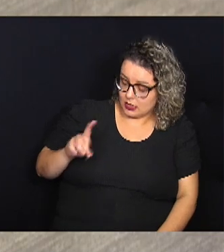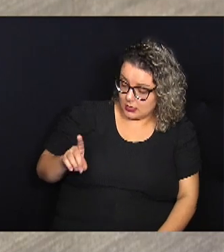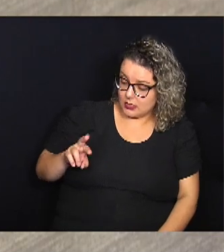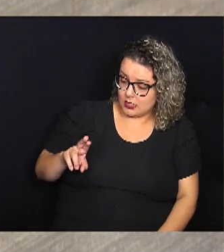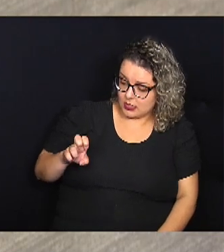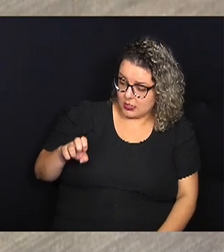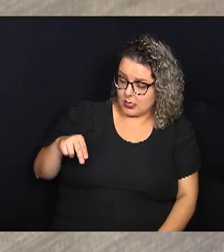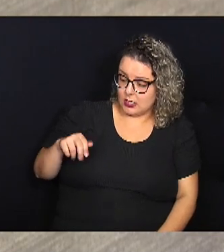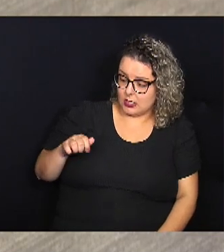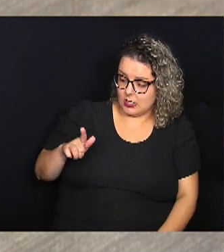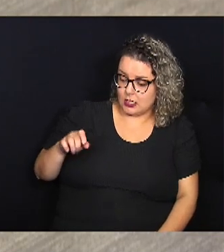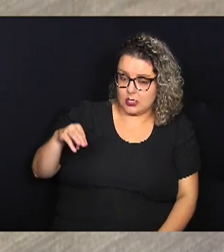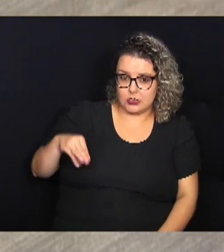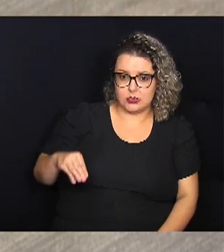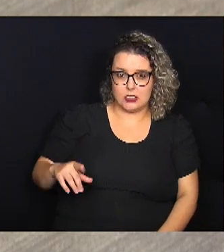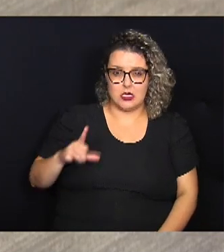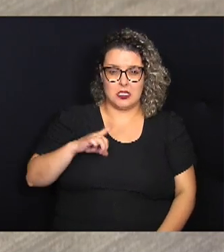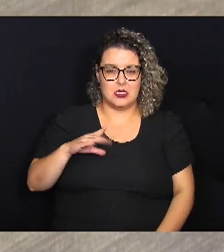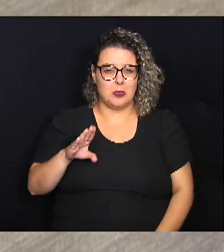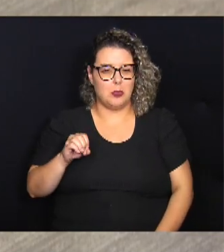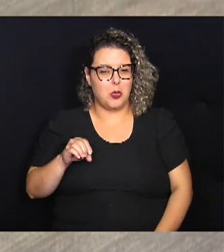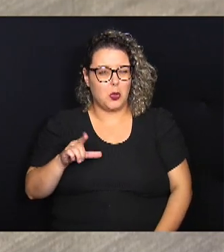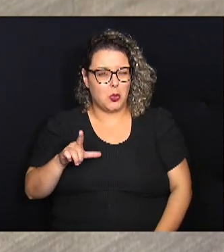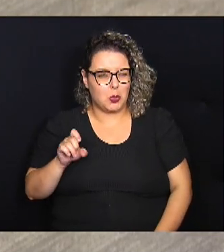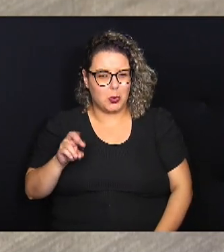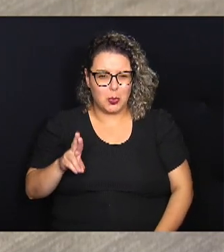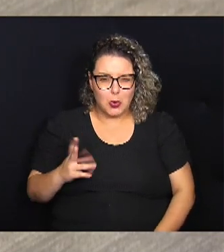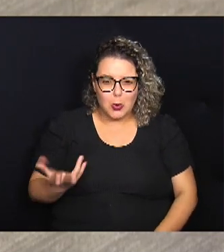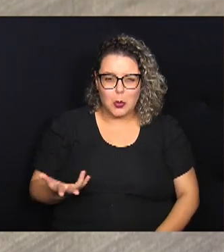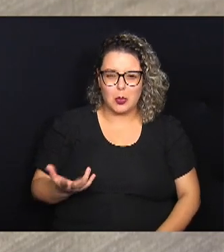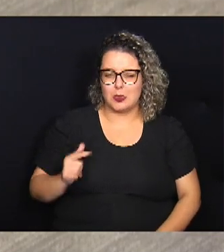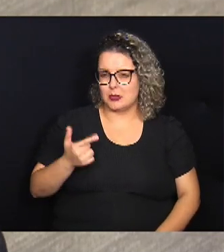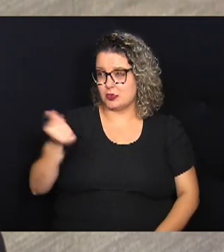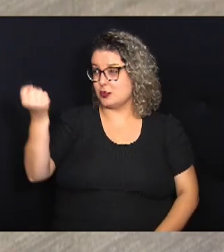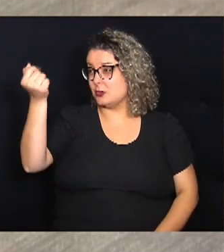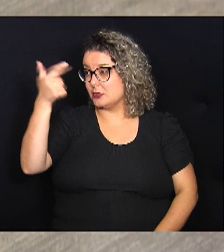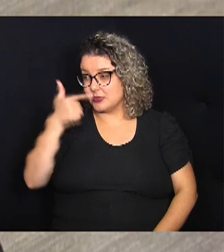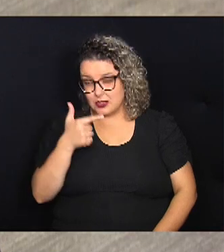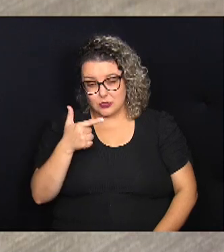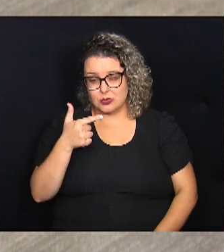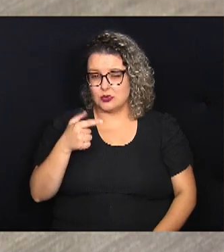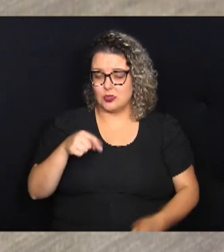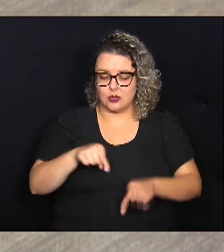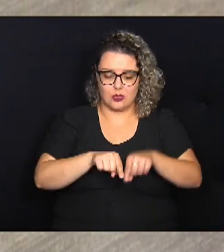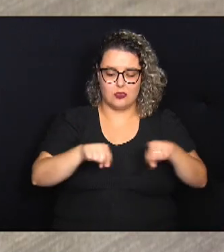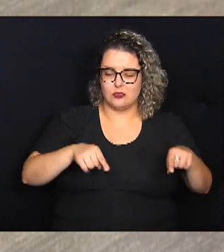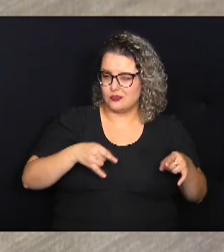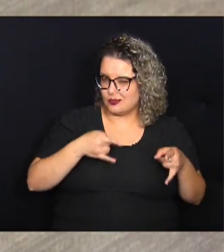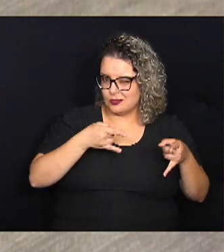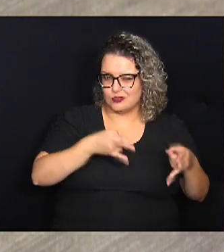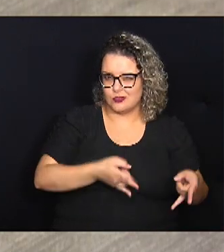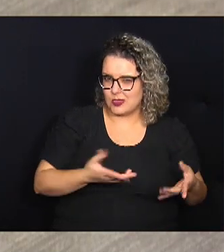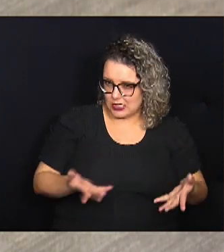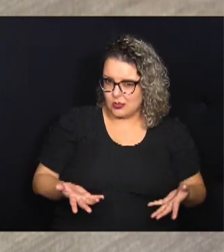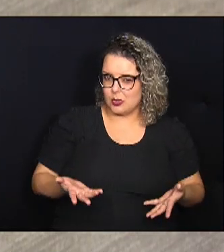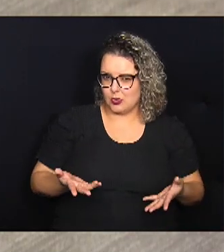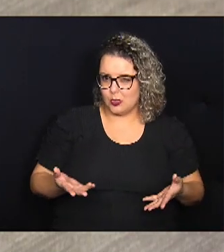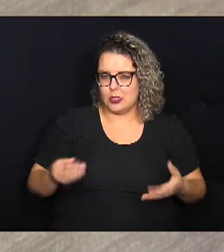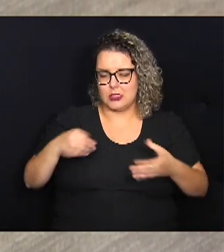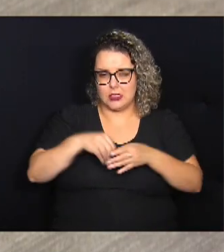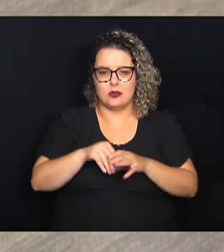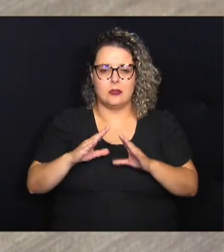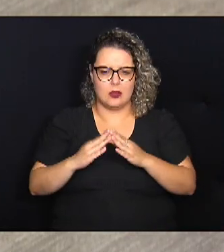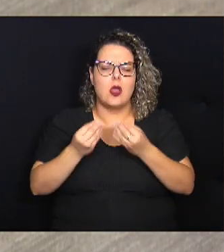bolô nos dormitórios, de não ter a luz do sol atingindo ali o interior da casa,